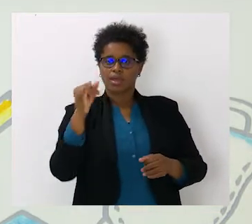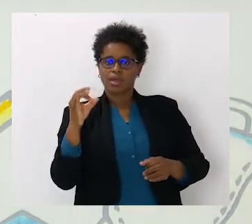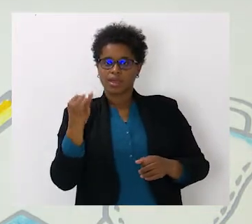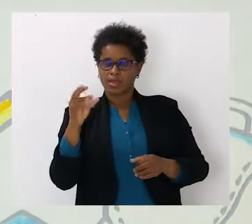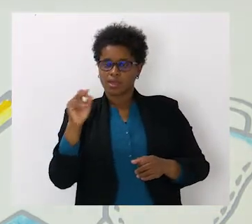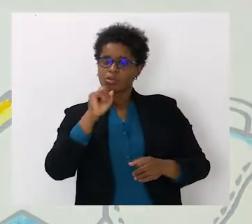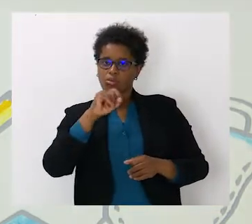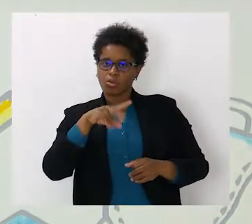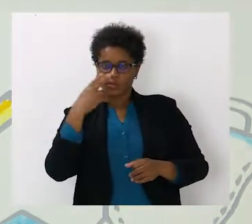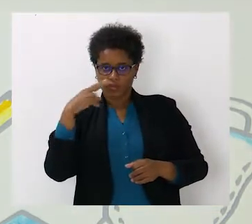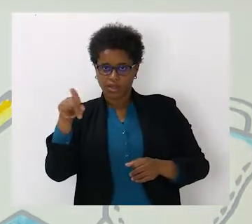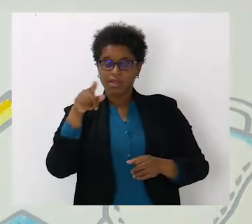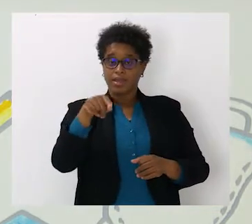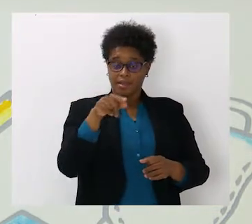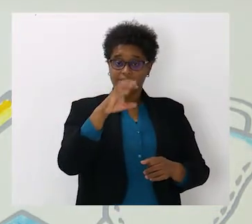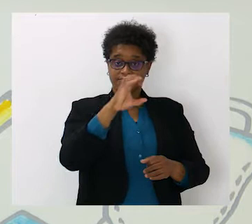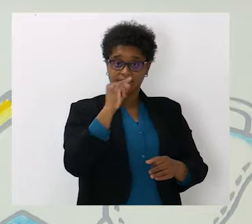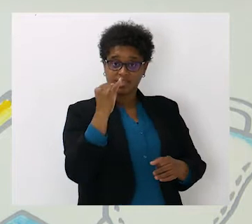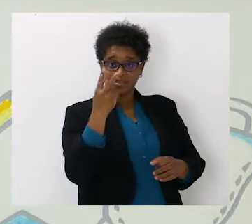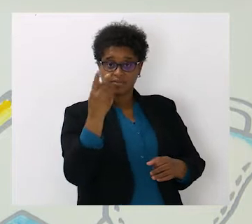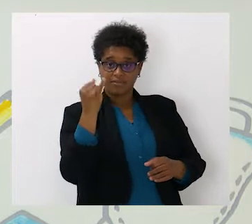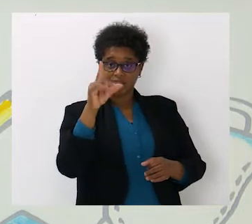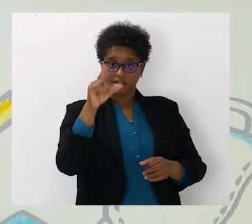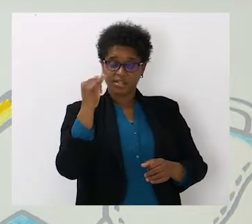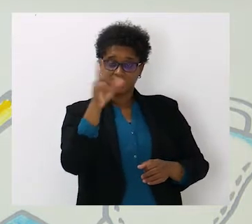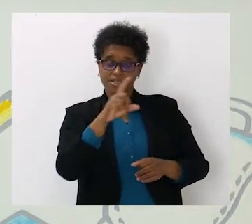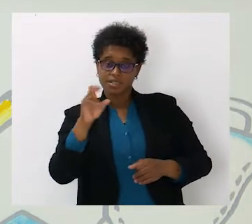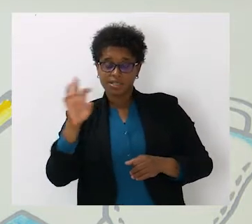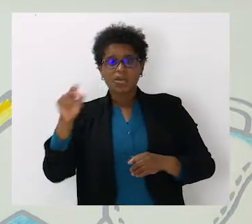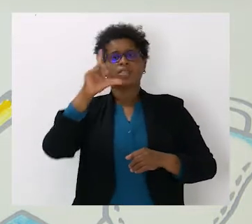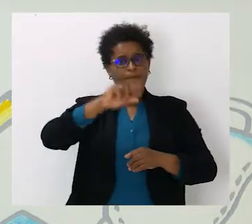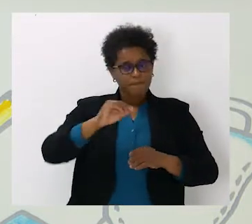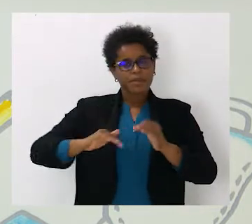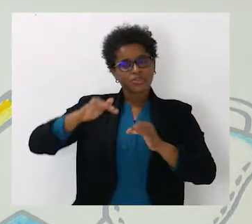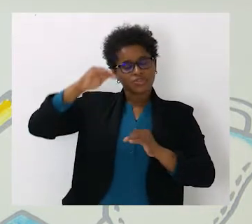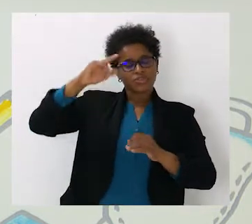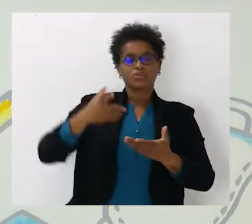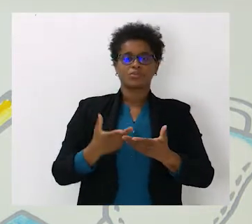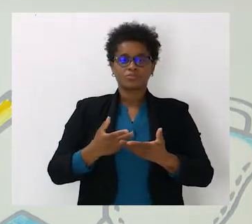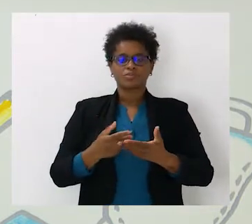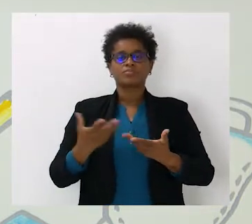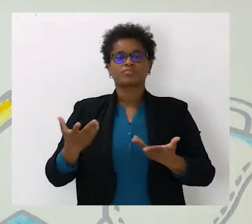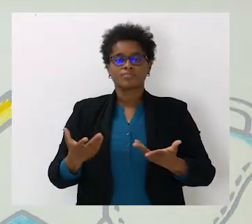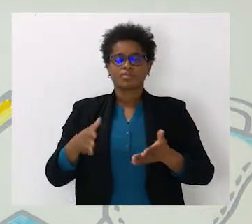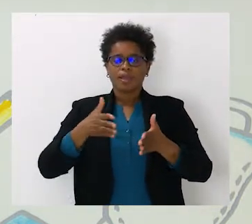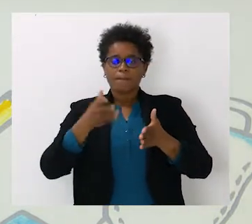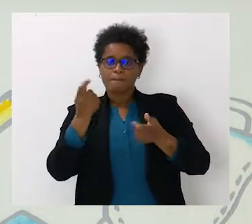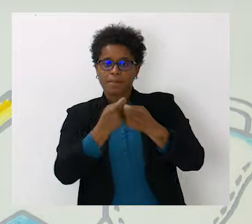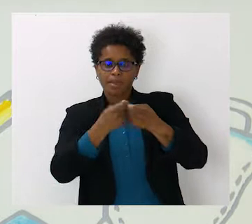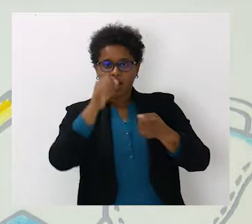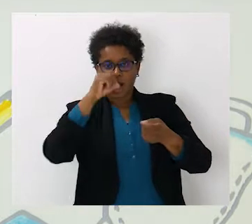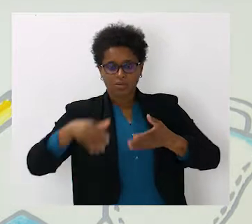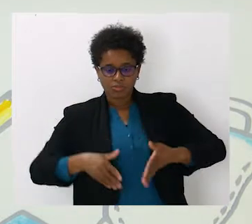Suméria. E essa civilização também cresceu nas margens